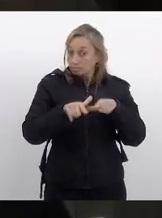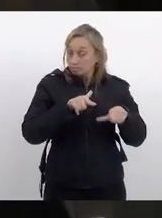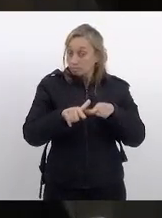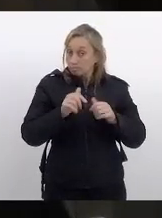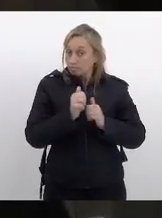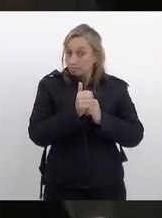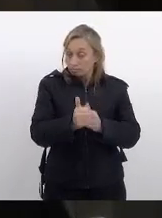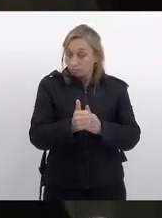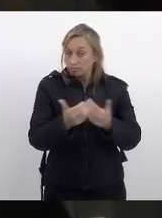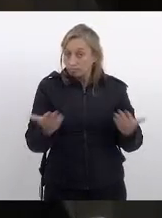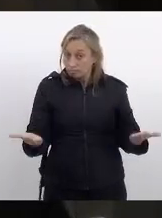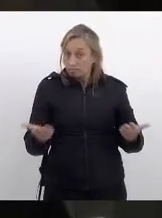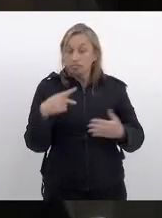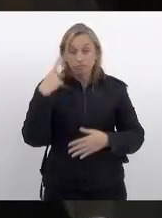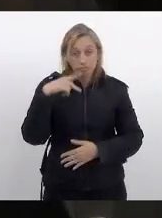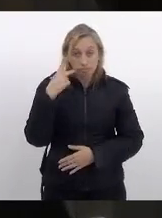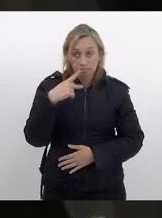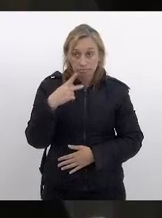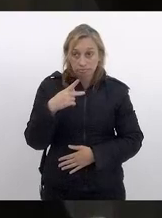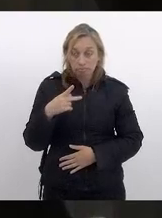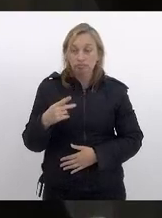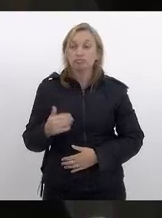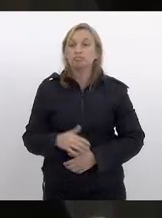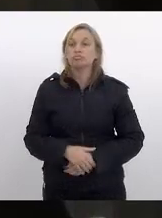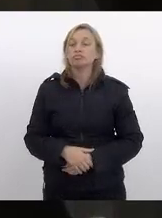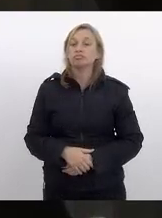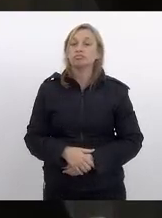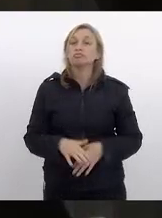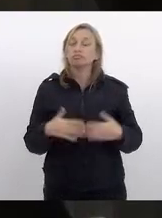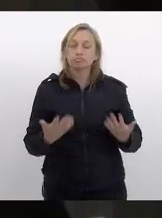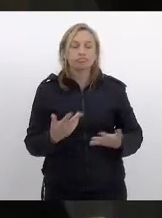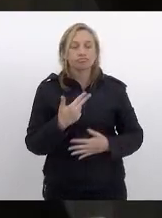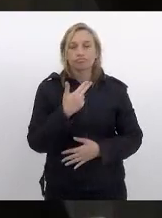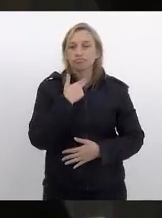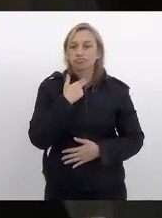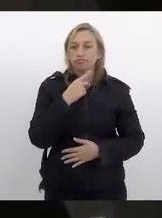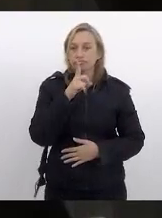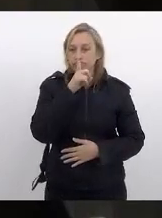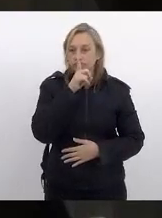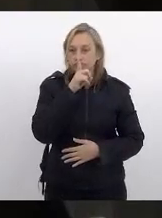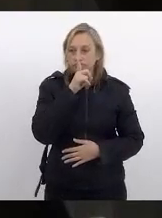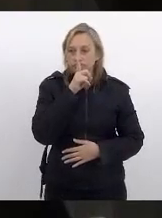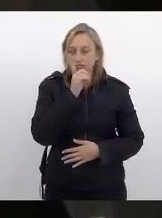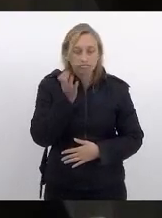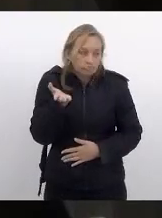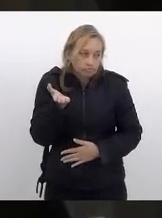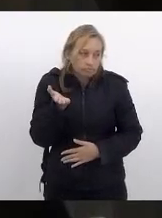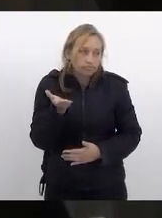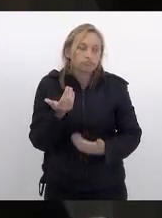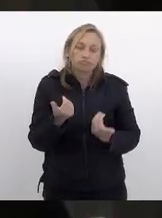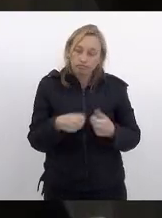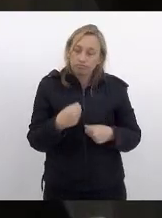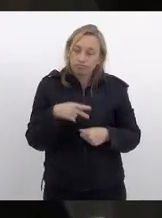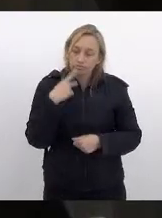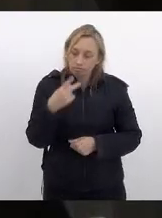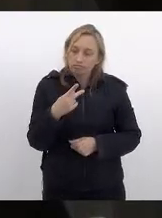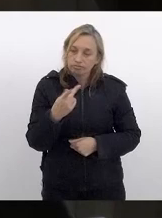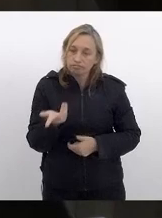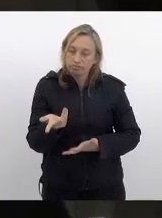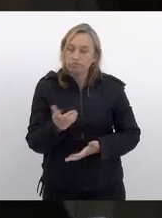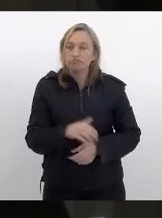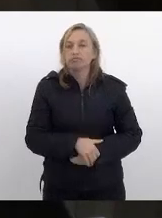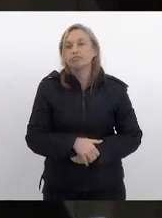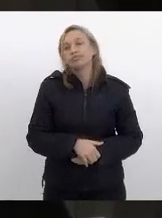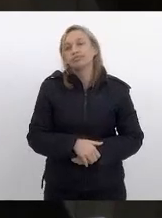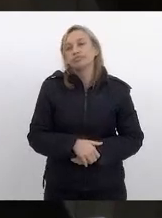conduz os trabalhos parlamentares quando assumo essa responsabilidade da não posso silenciar sem ou seja não pode